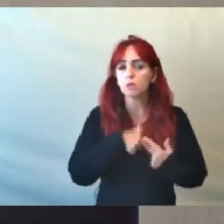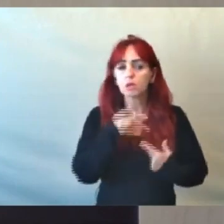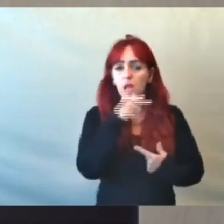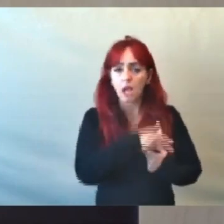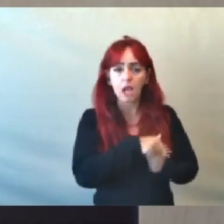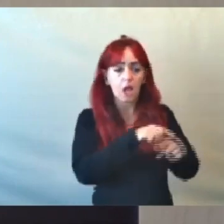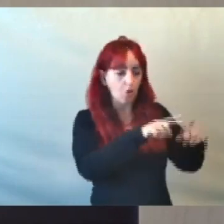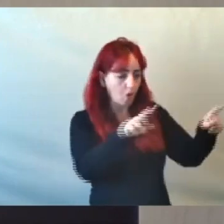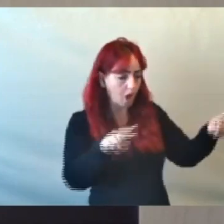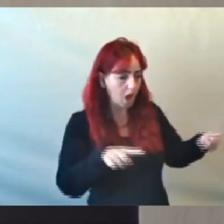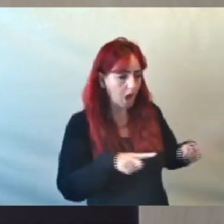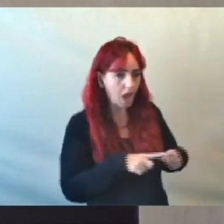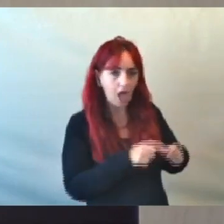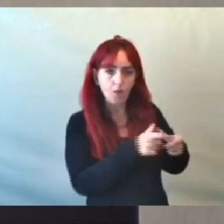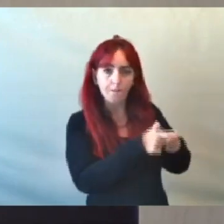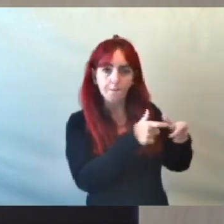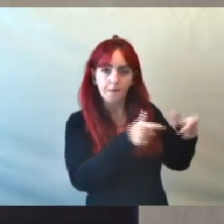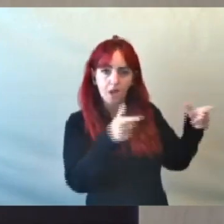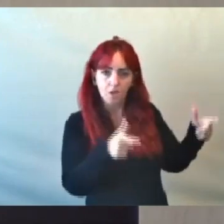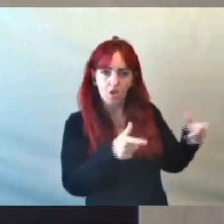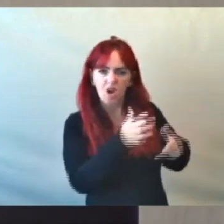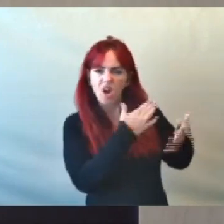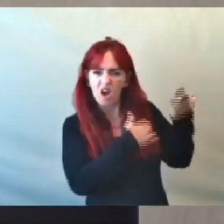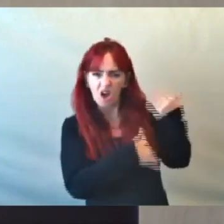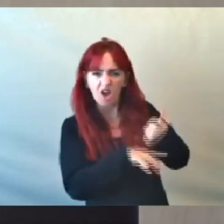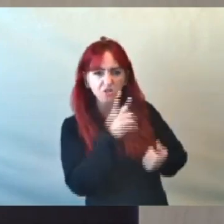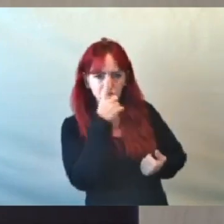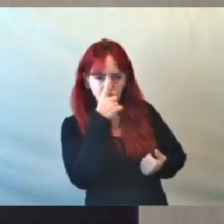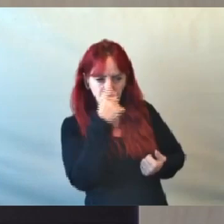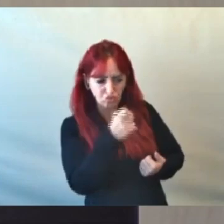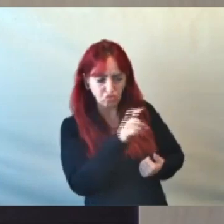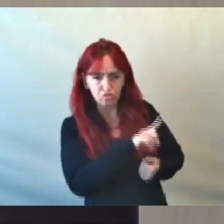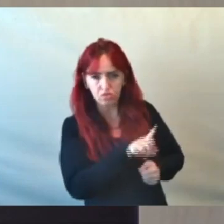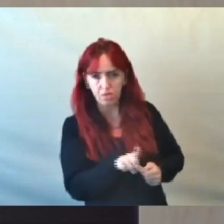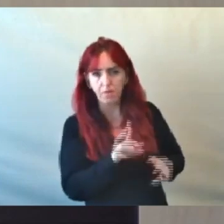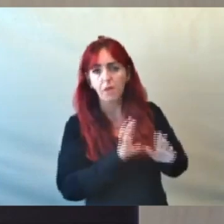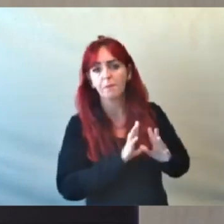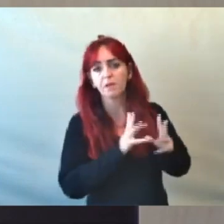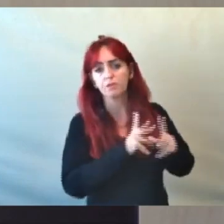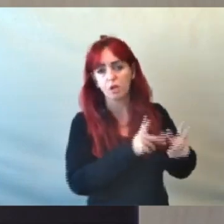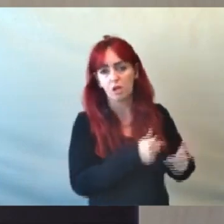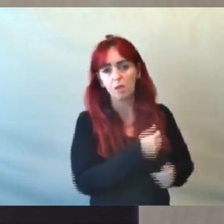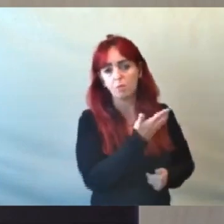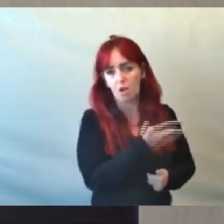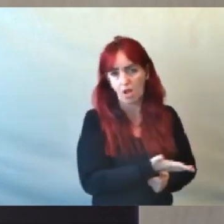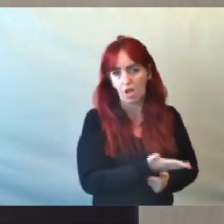foi poluído, e com seriedade foi, né, e